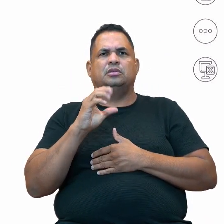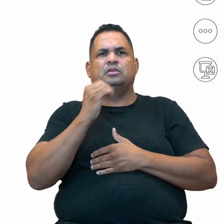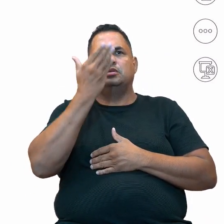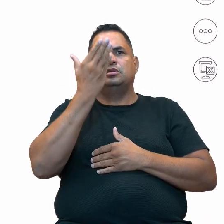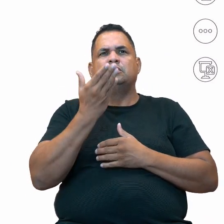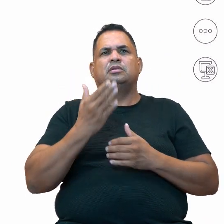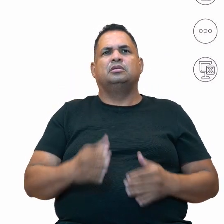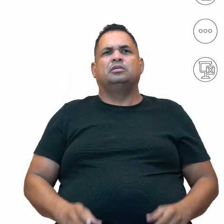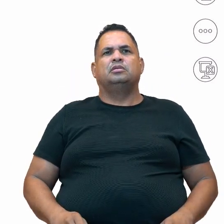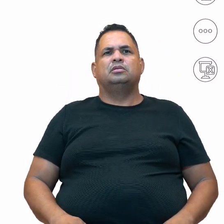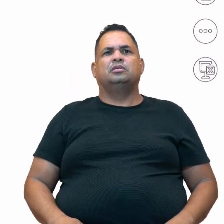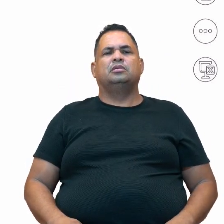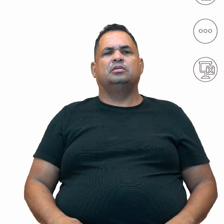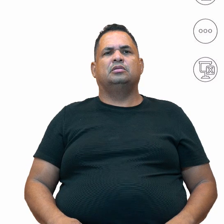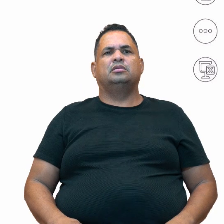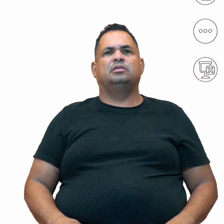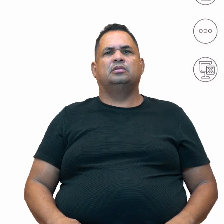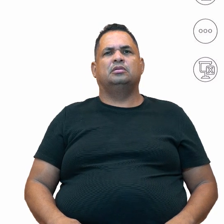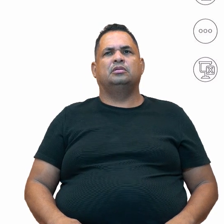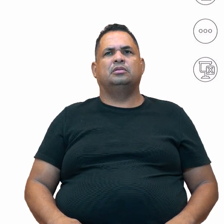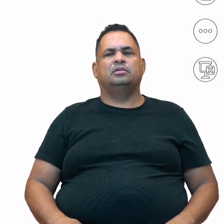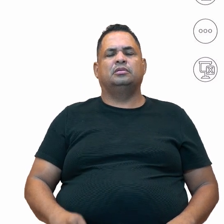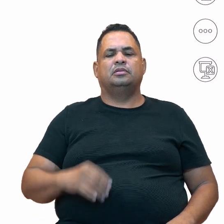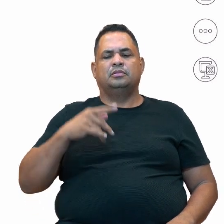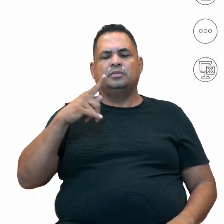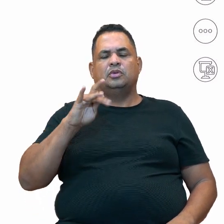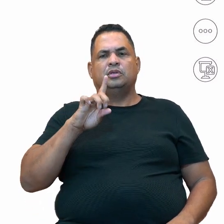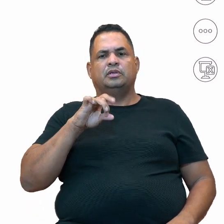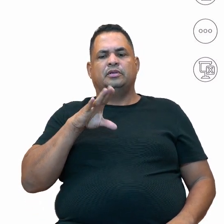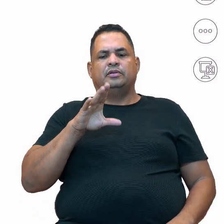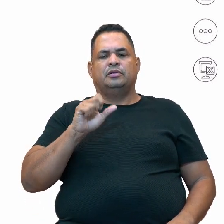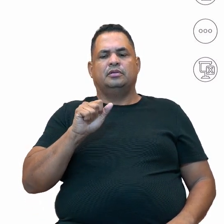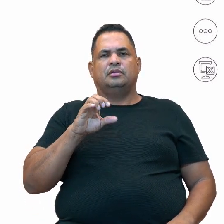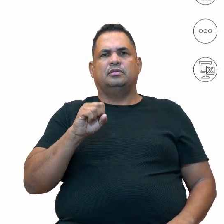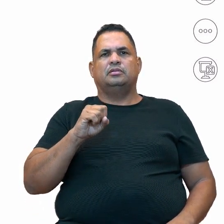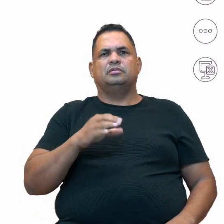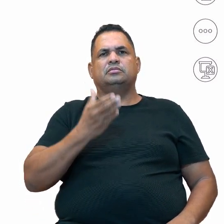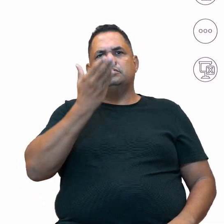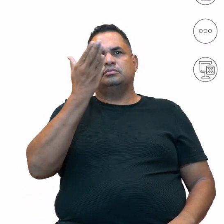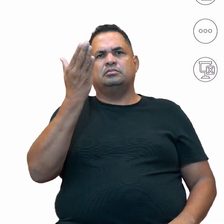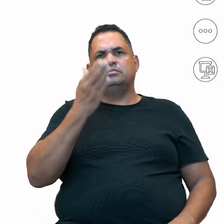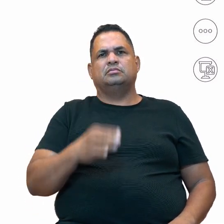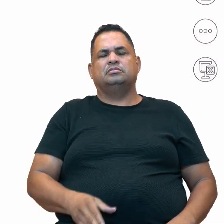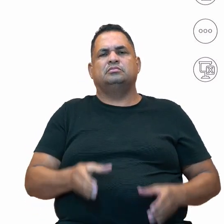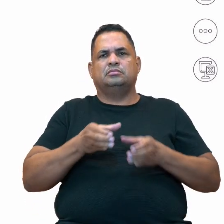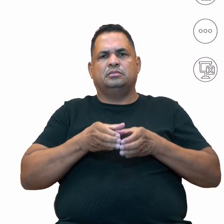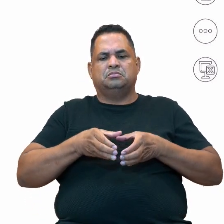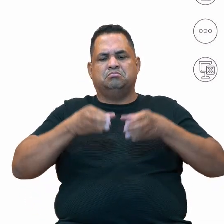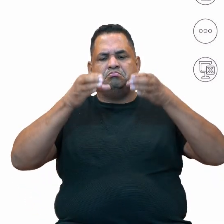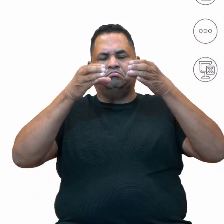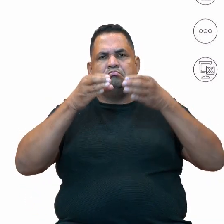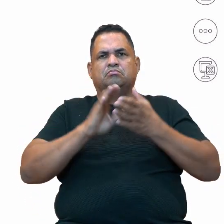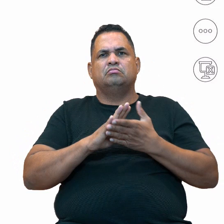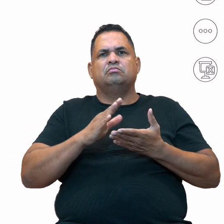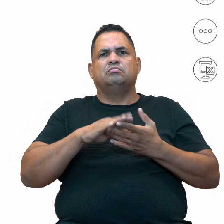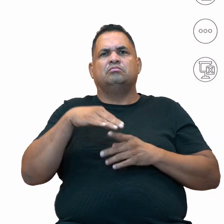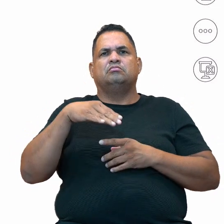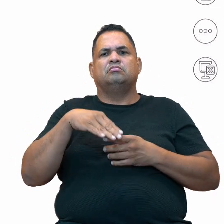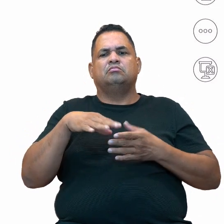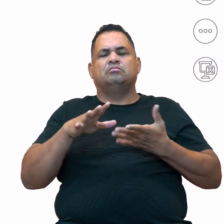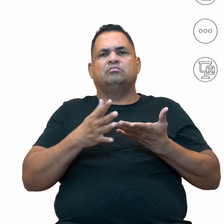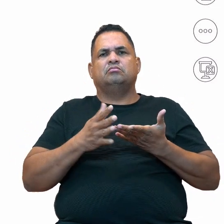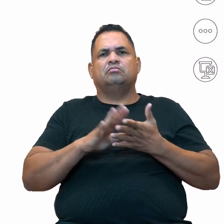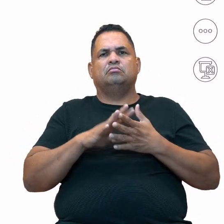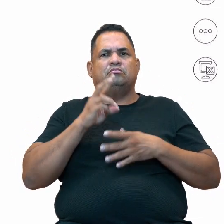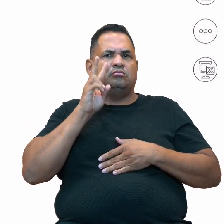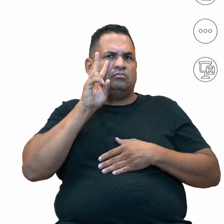jarrinho, o porífero, que é um animal, e aqui esse jarrinho com esses bracinhos, que são os tentáculos, que vão